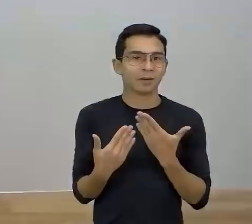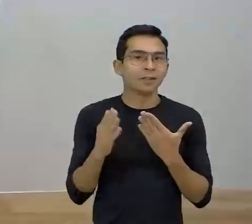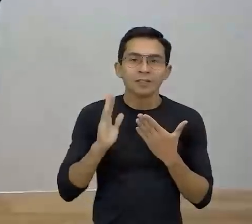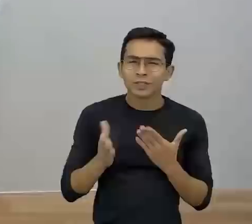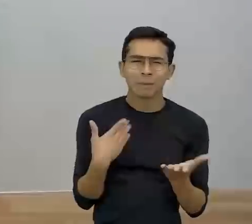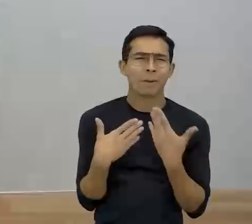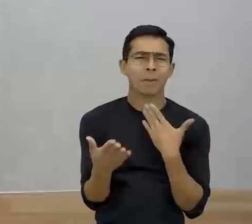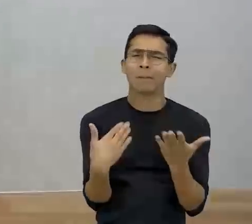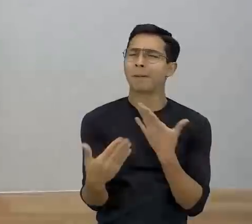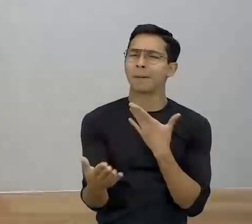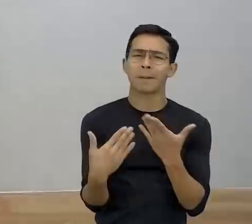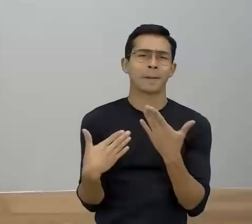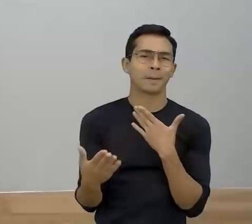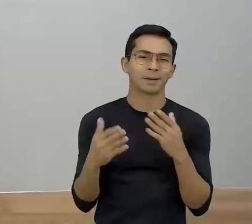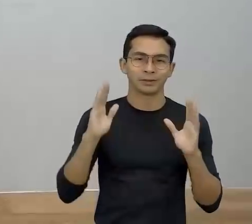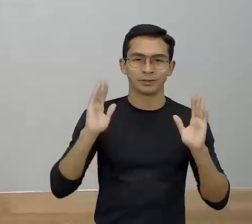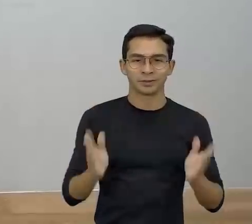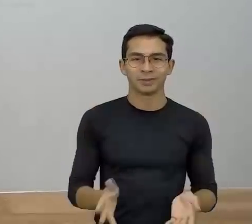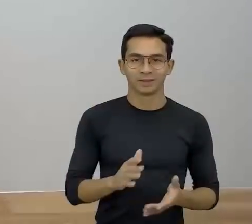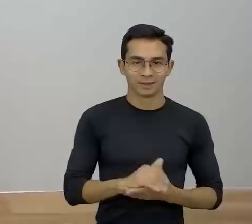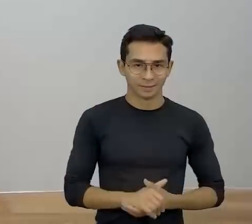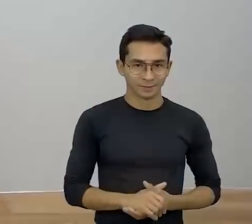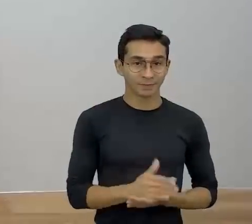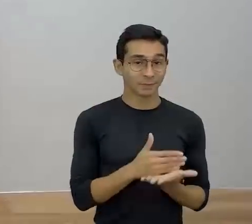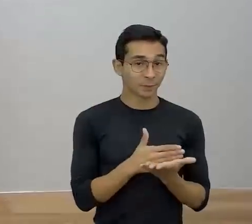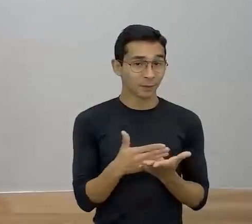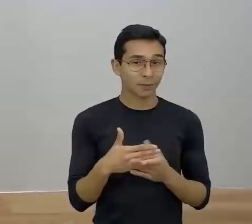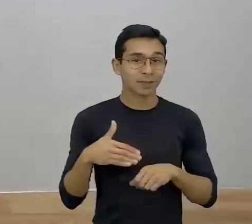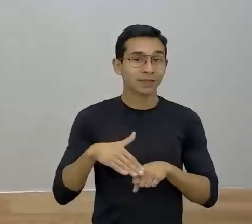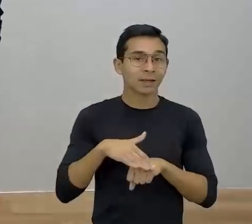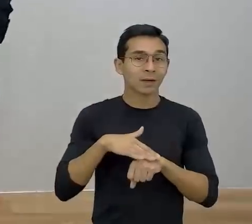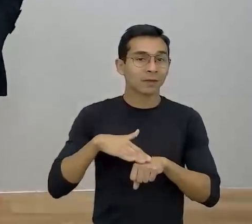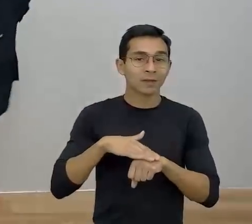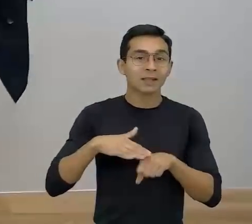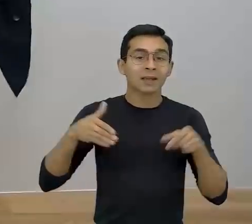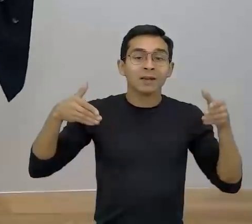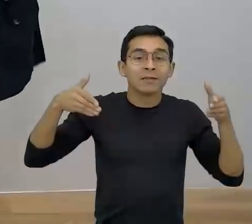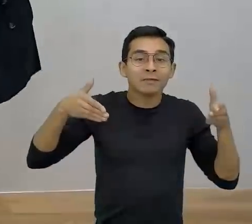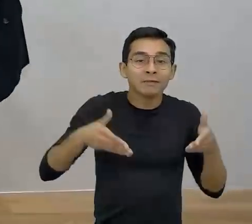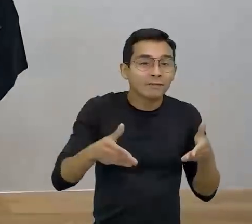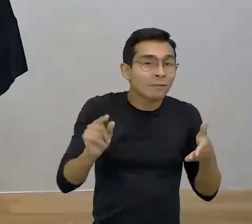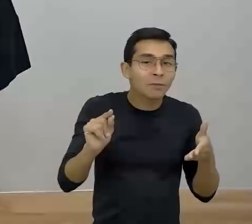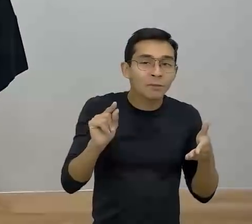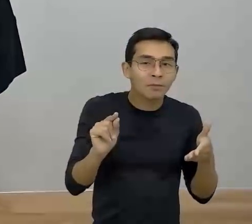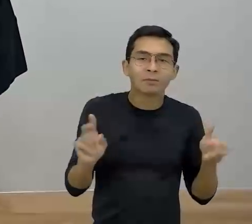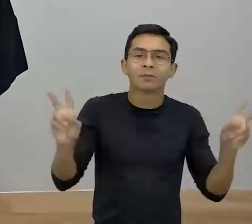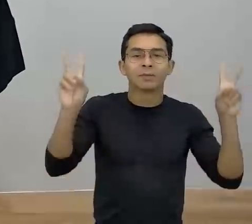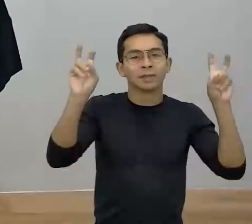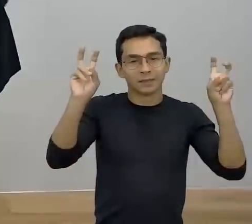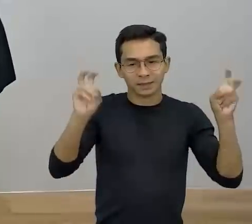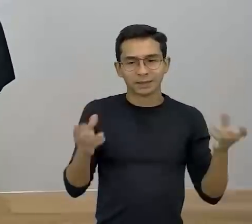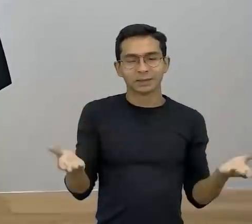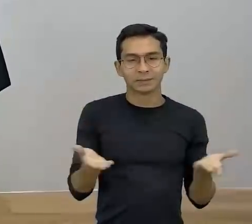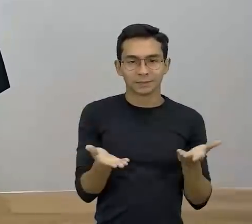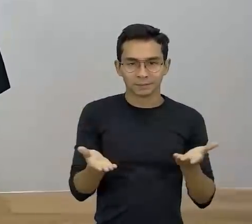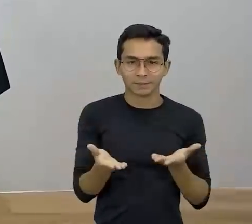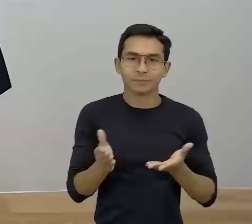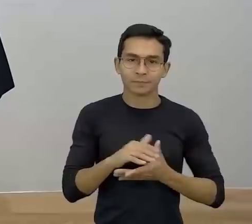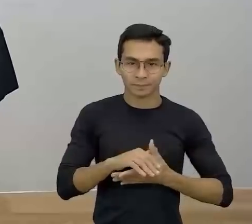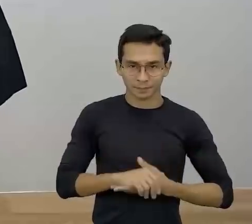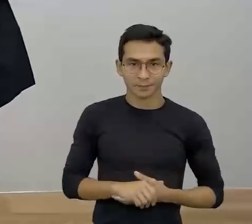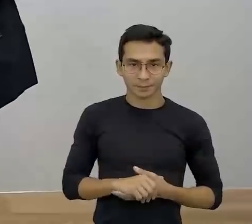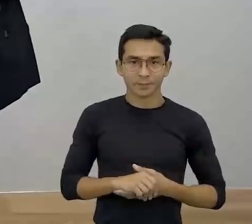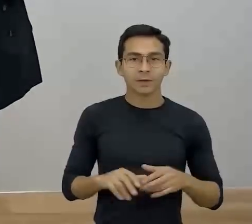povo, né? Mas o começo de conversa é especificamente sobre o tema. Então, para a gente propor esse olhar para o